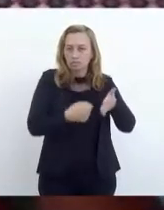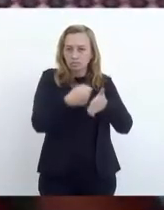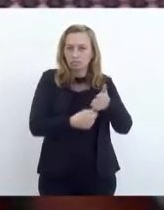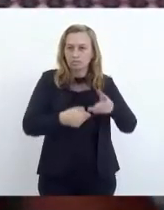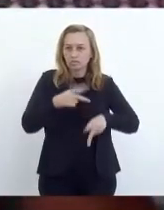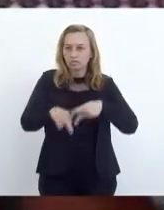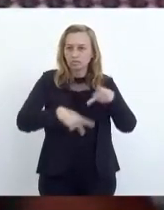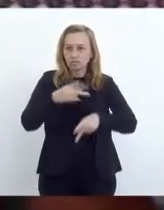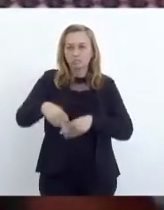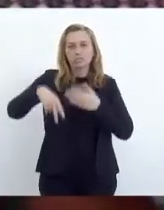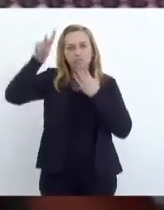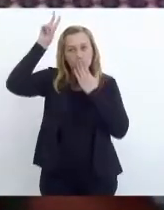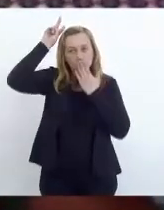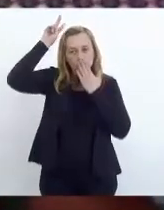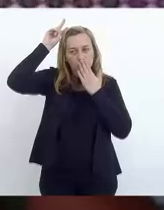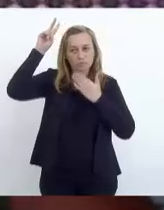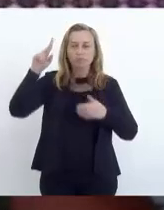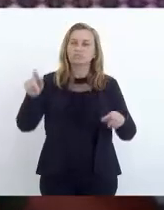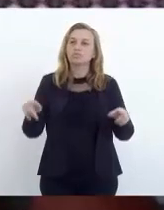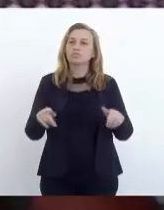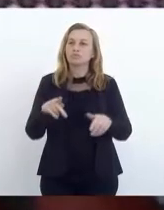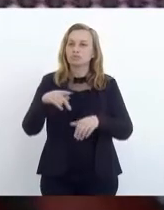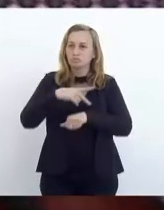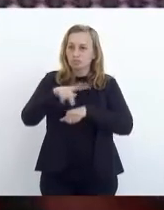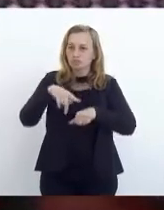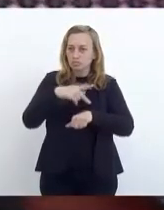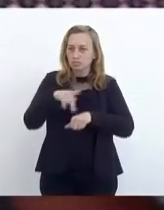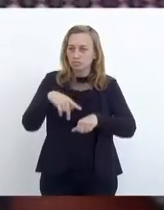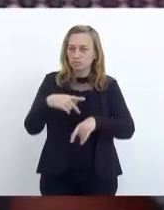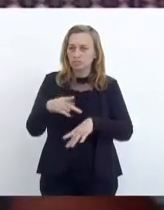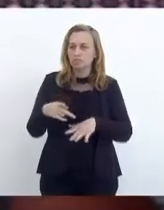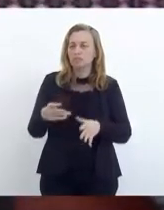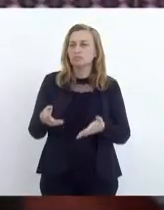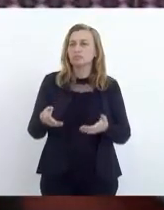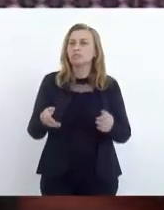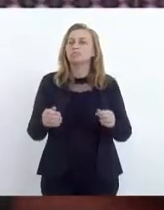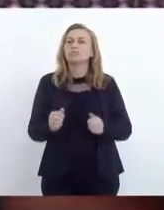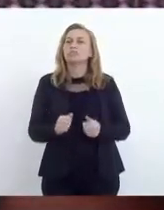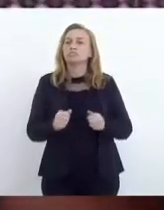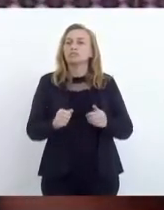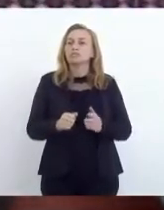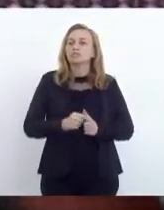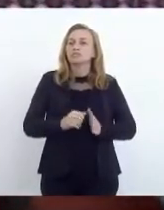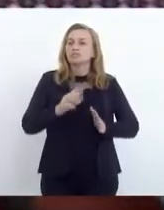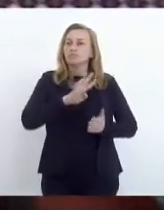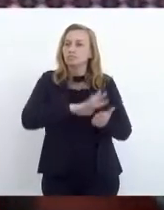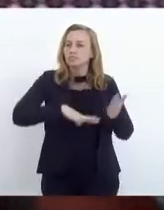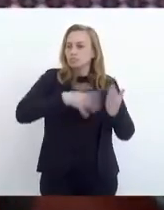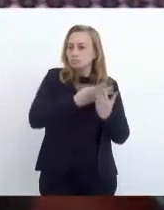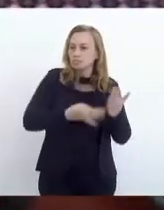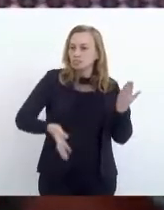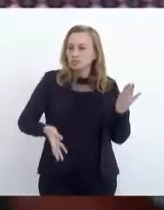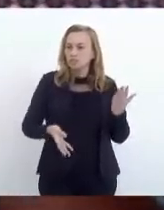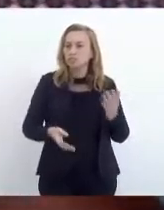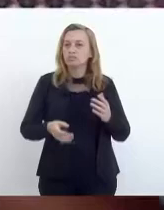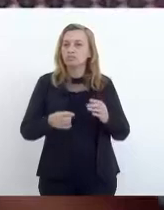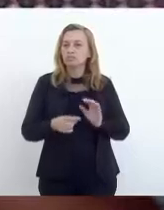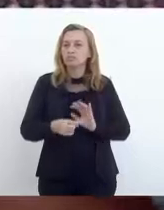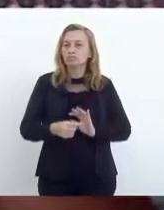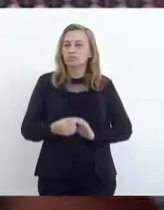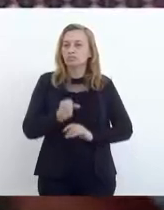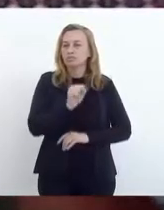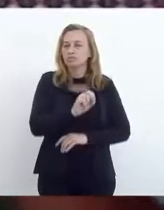indígenas do Brasil e da América Latina nos currículos da educação básica. Segundo o censo escolar realizado pelo